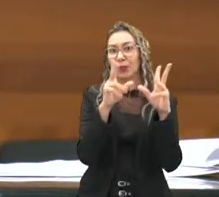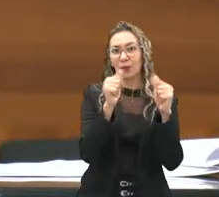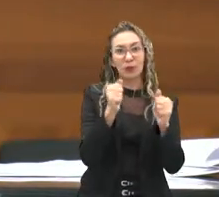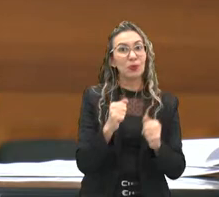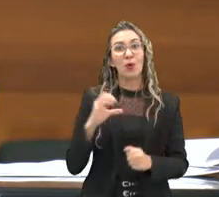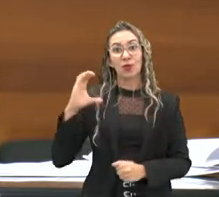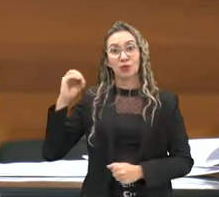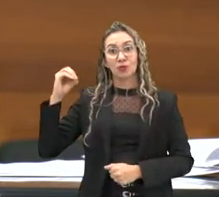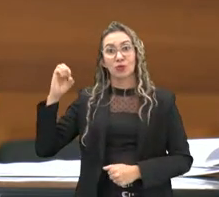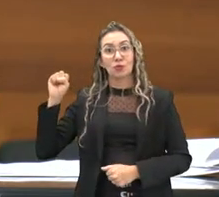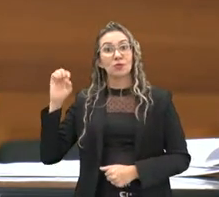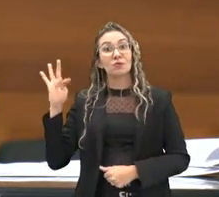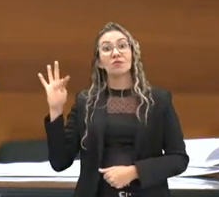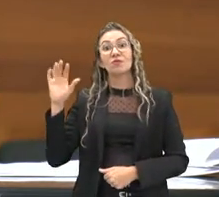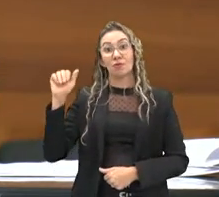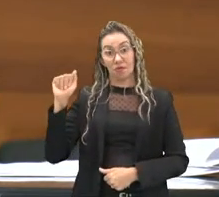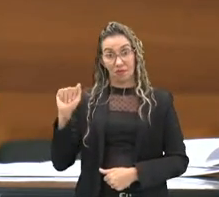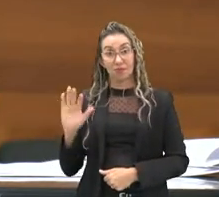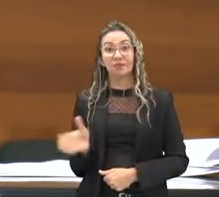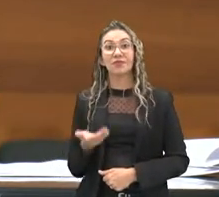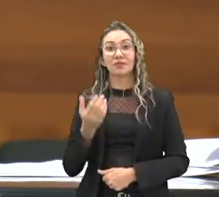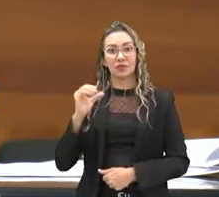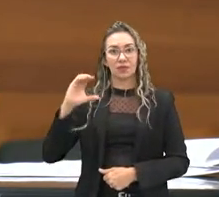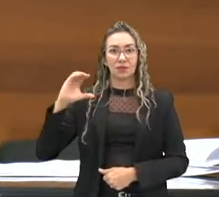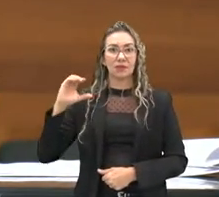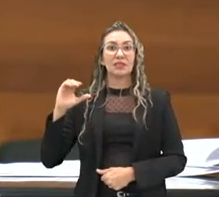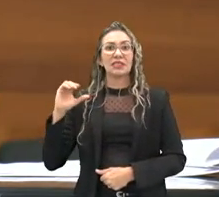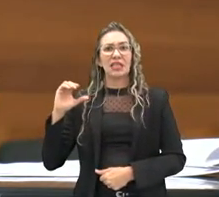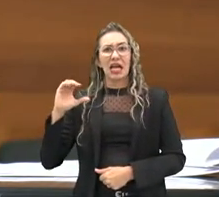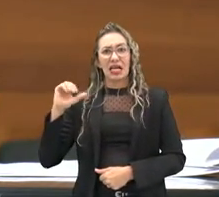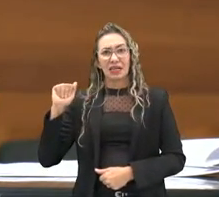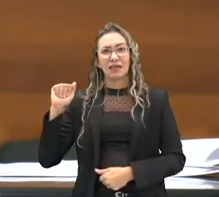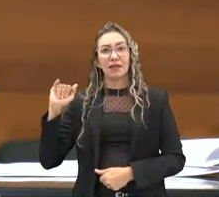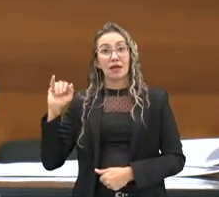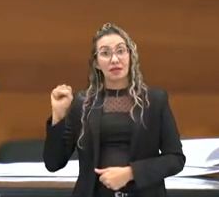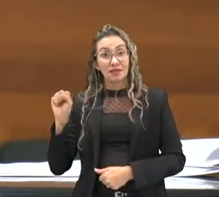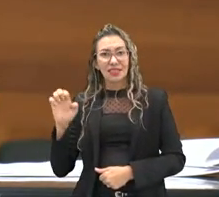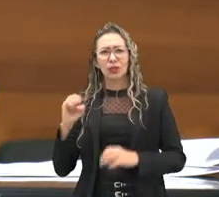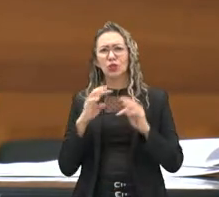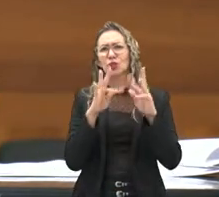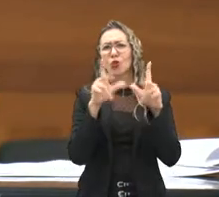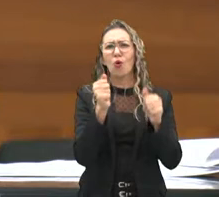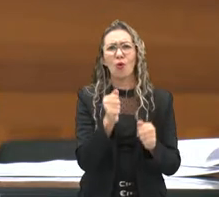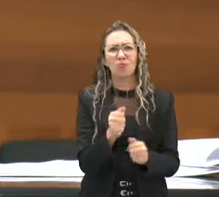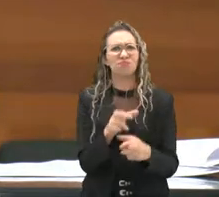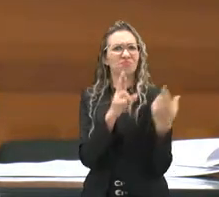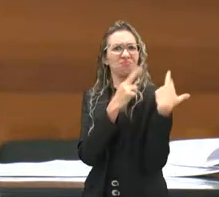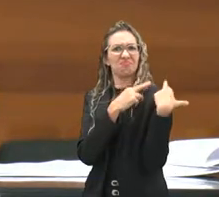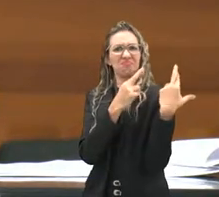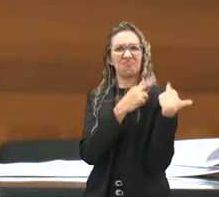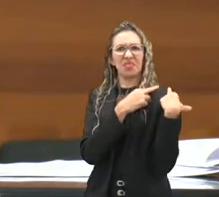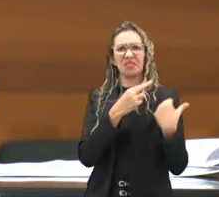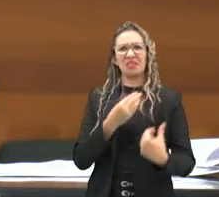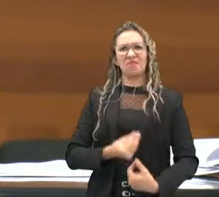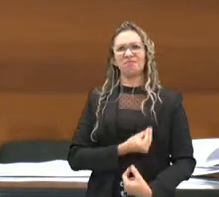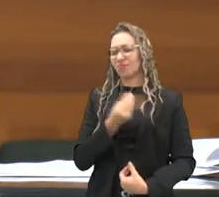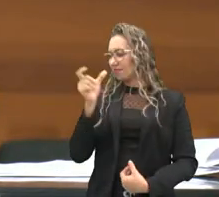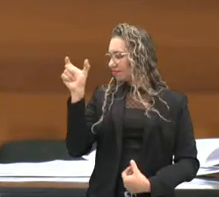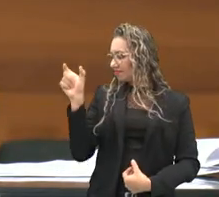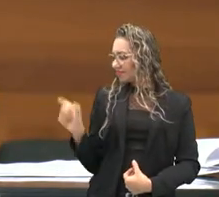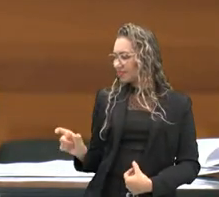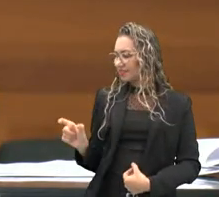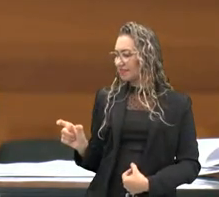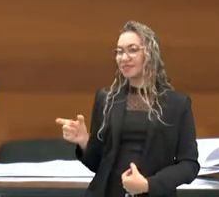Médici, Geisel, todos respeitavam a figura do presidente, do senador Filinto Miller.